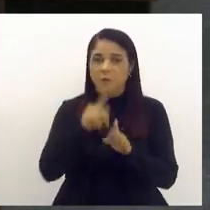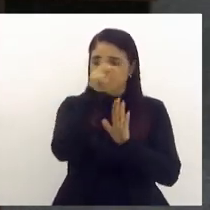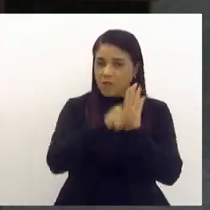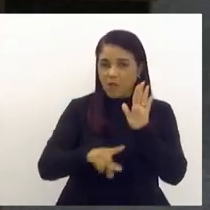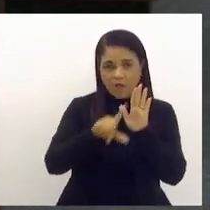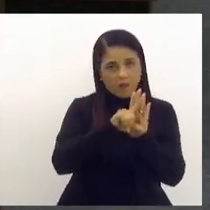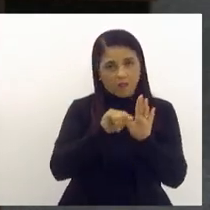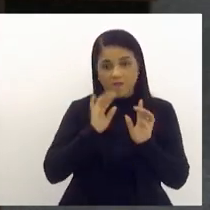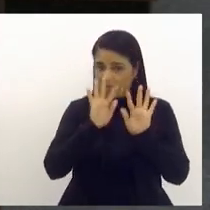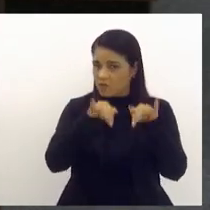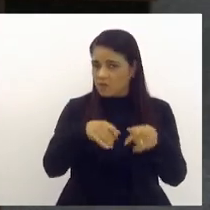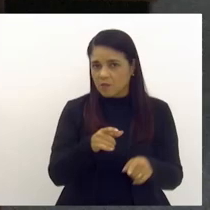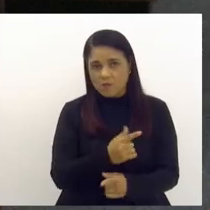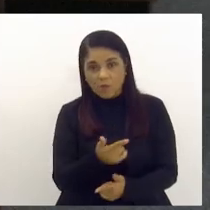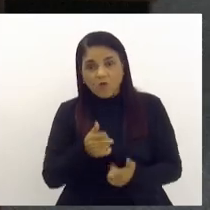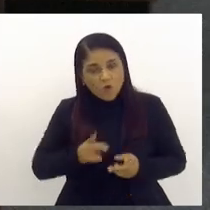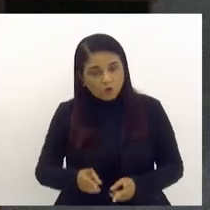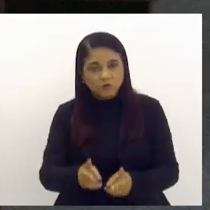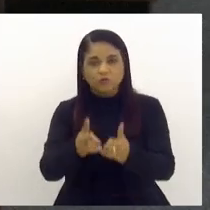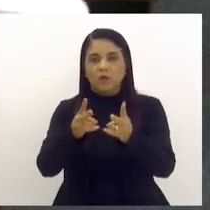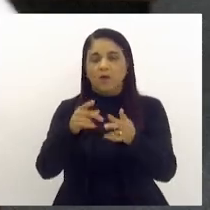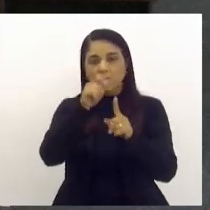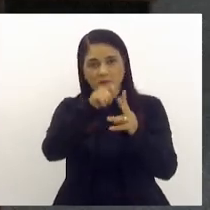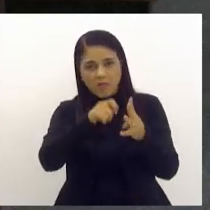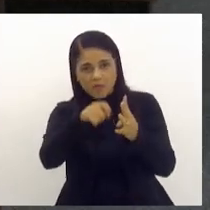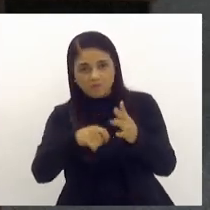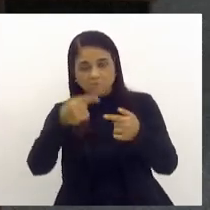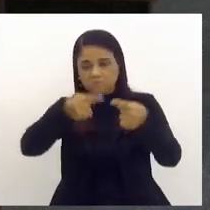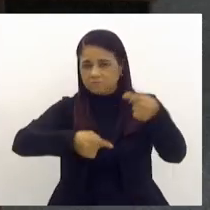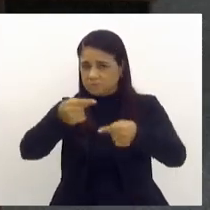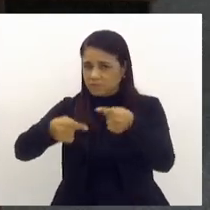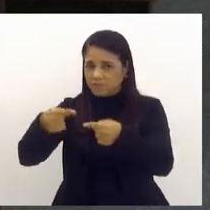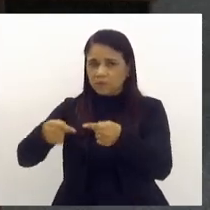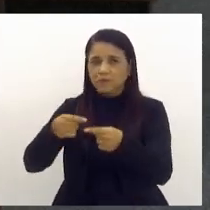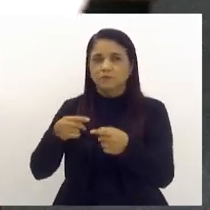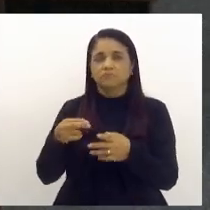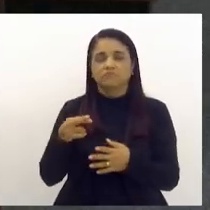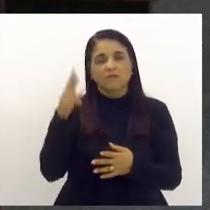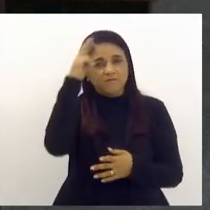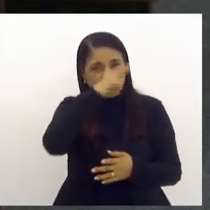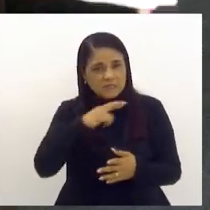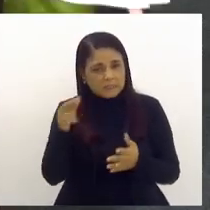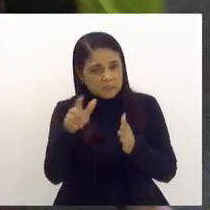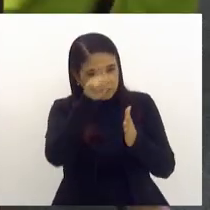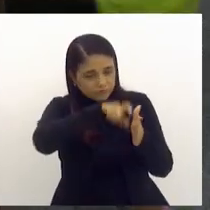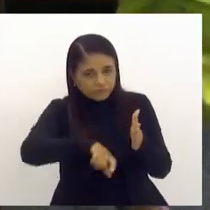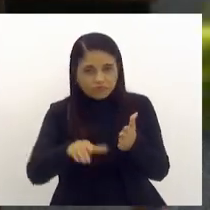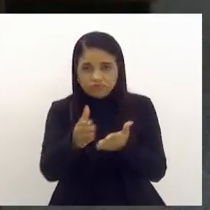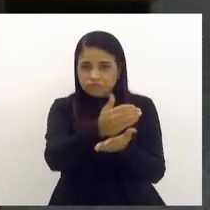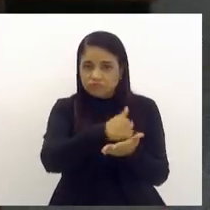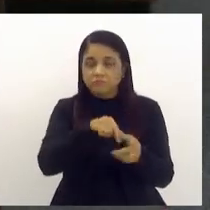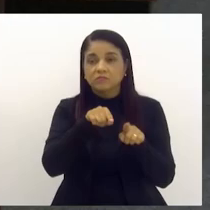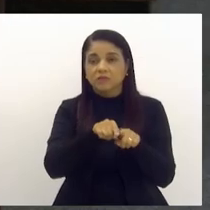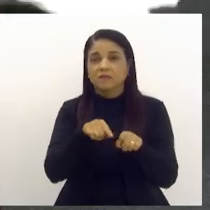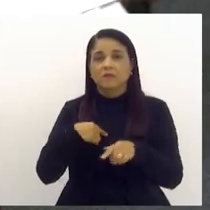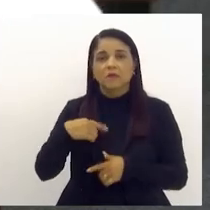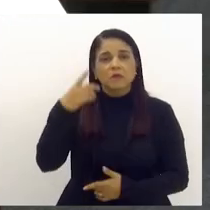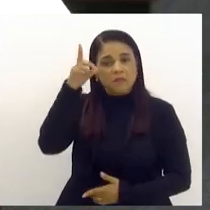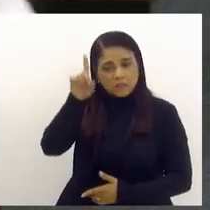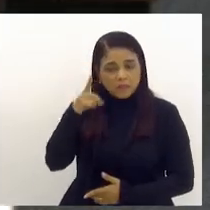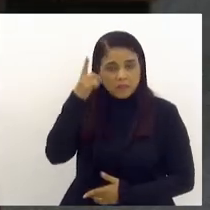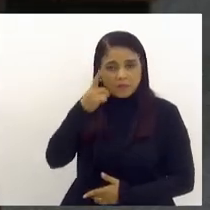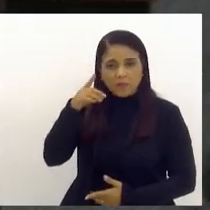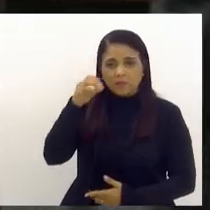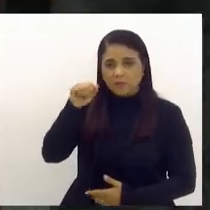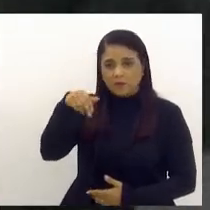possa continuar ao longo desses meses debatendo a situação fiscal do Estado até porque o deputado André Correia, aqui presidente da Comissão